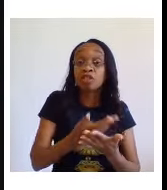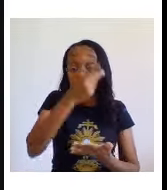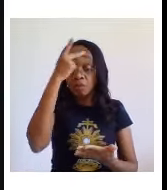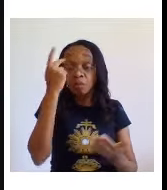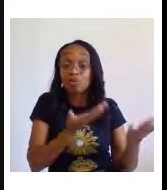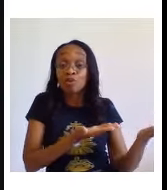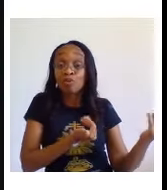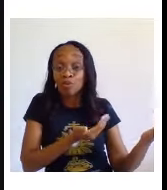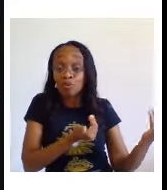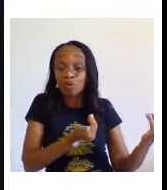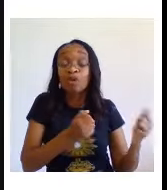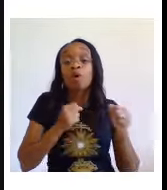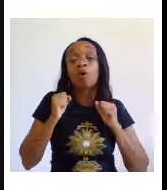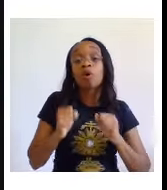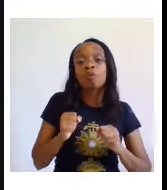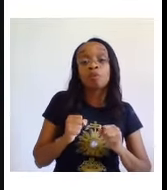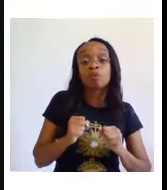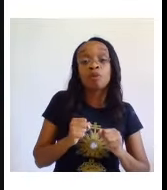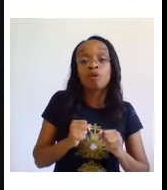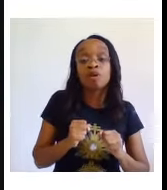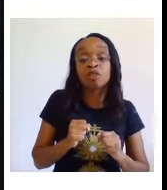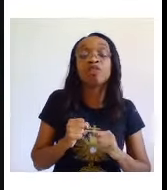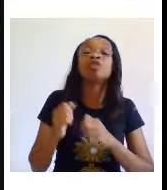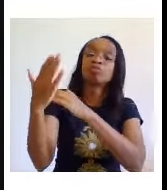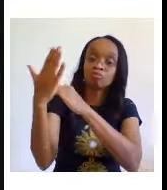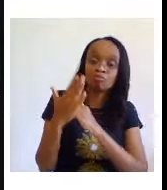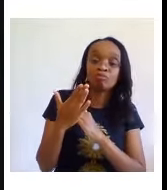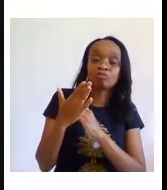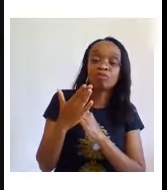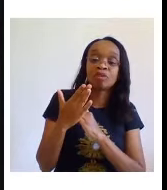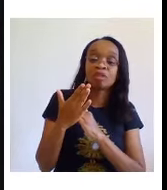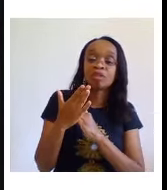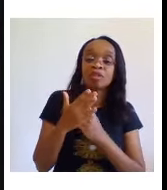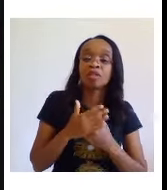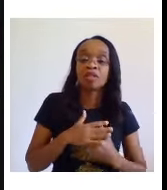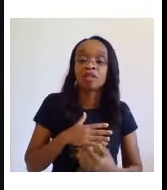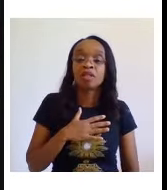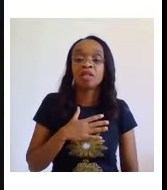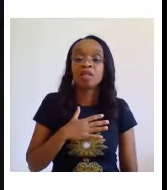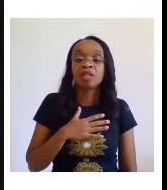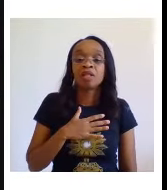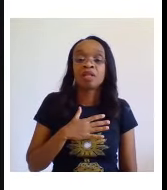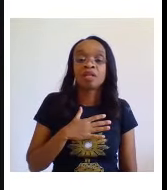de hoje podem arranjar um sentido, né? Porque